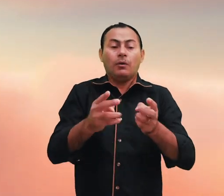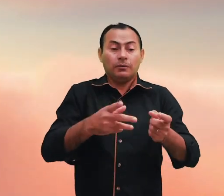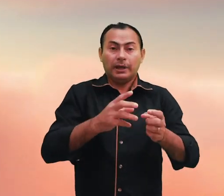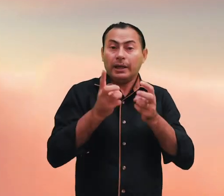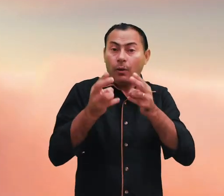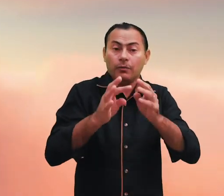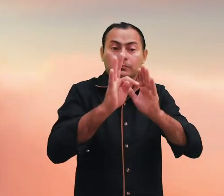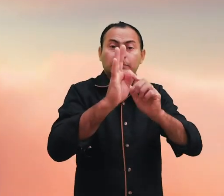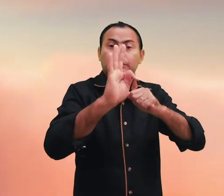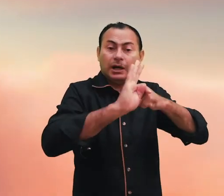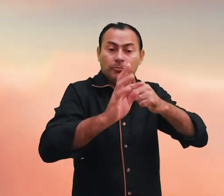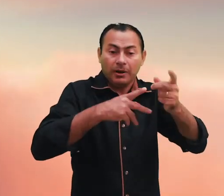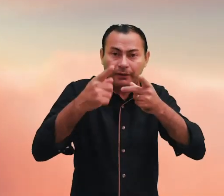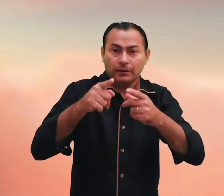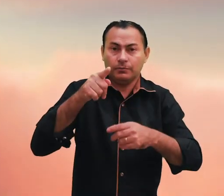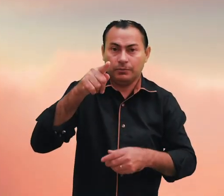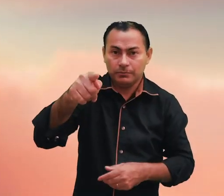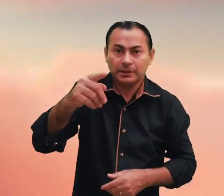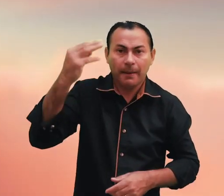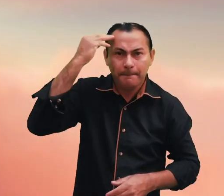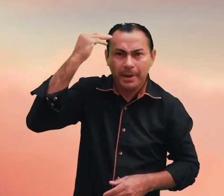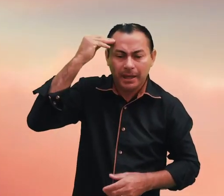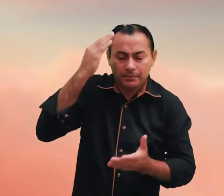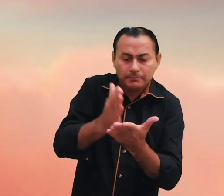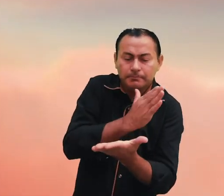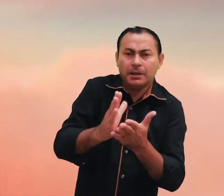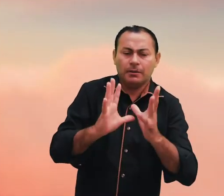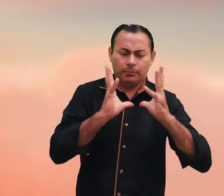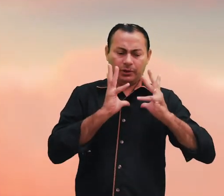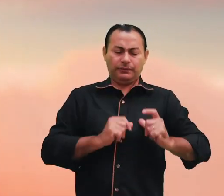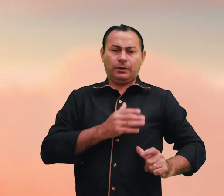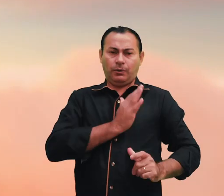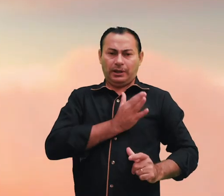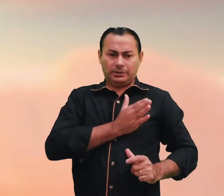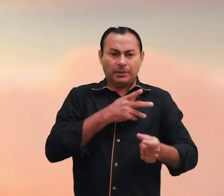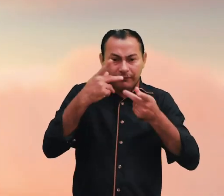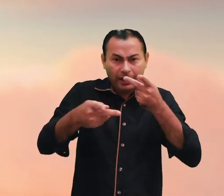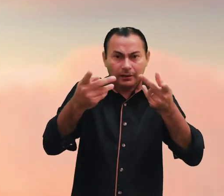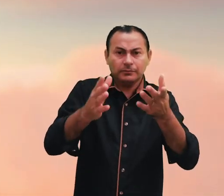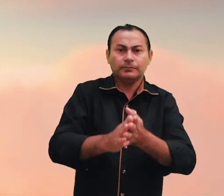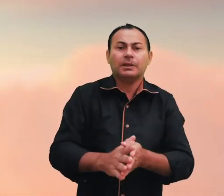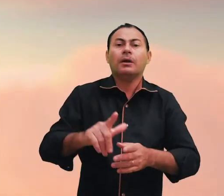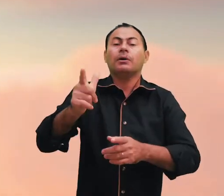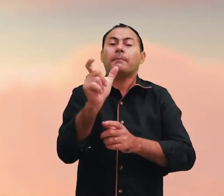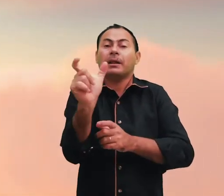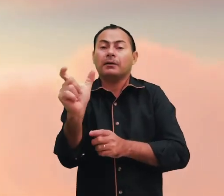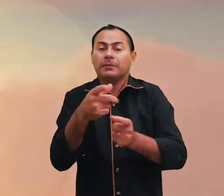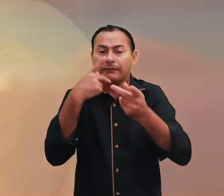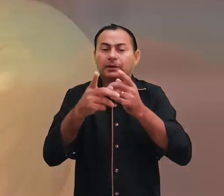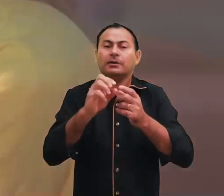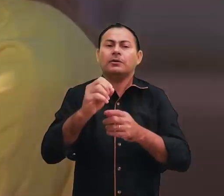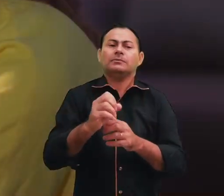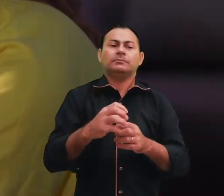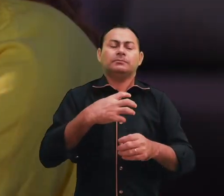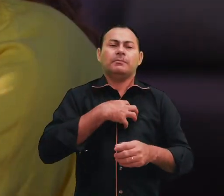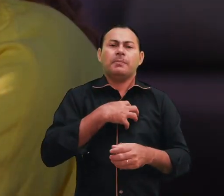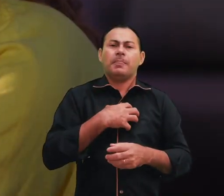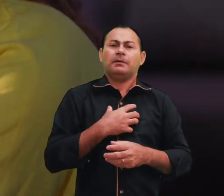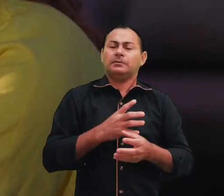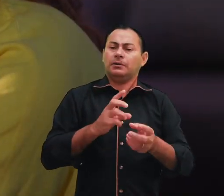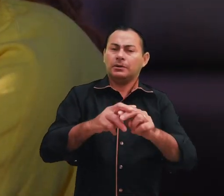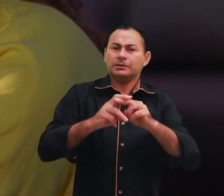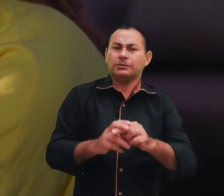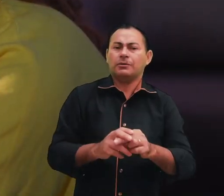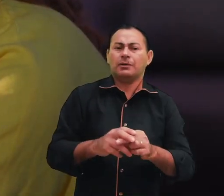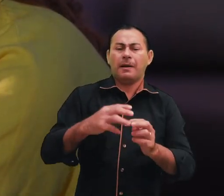exortação que Tiago dá. Vocês que têm a mente dividida, purifiquem o coração, ele diz. Em outras palavras, não sejam instáveis por